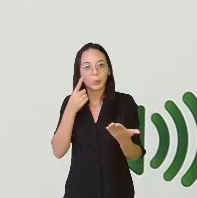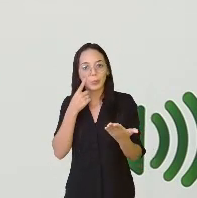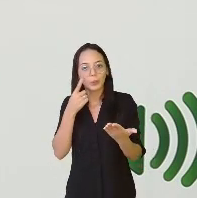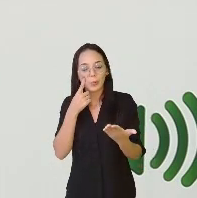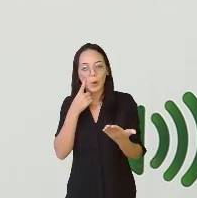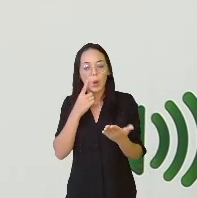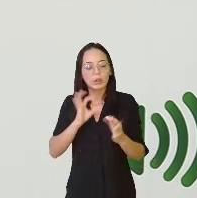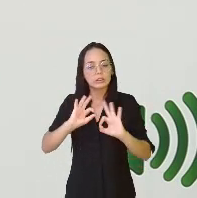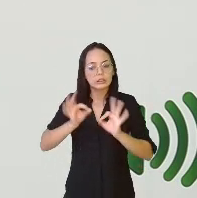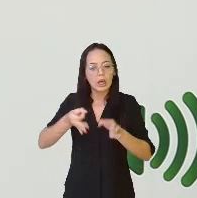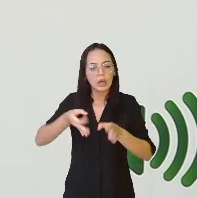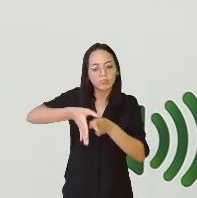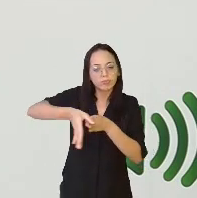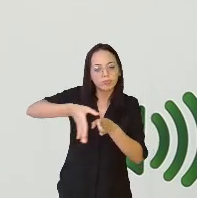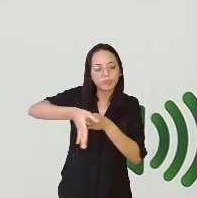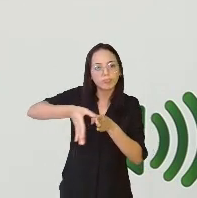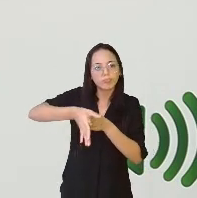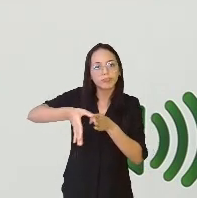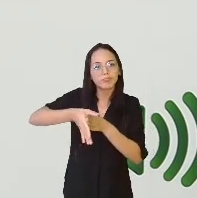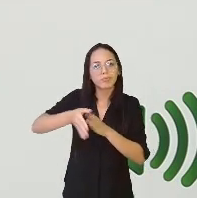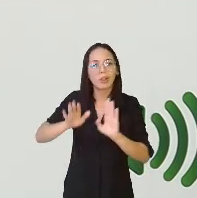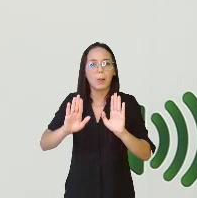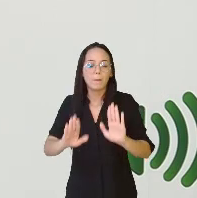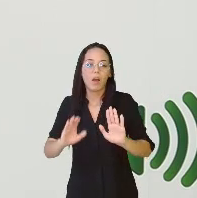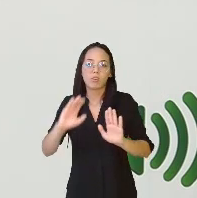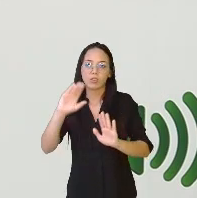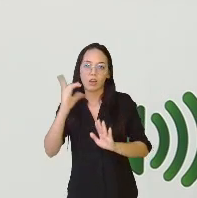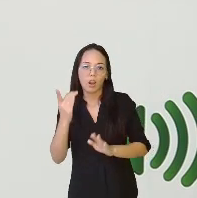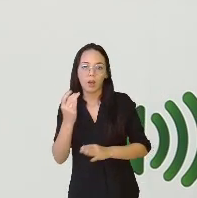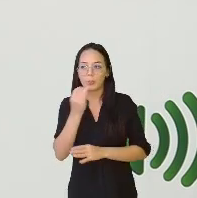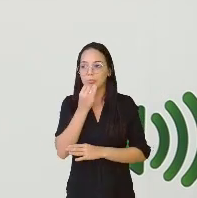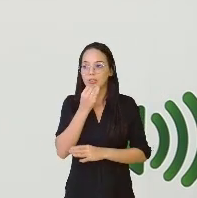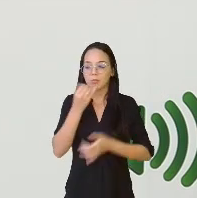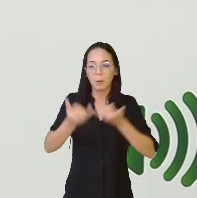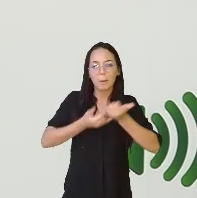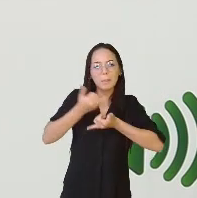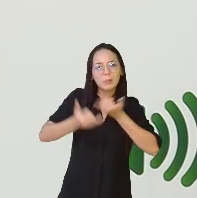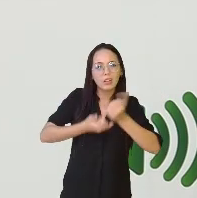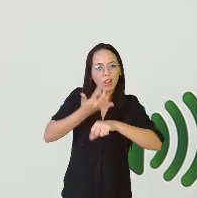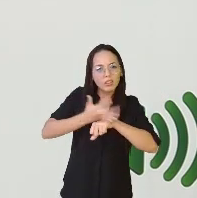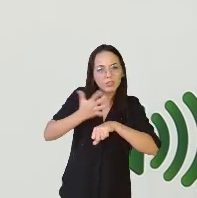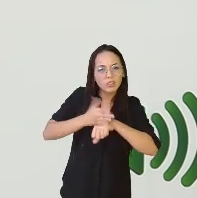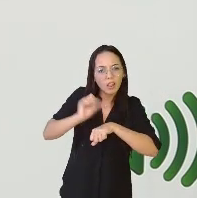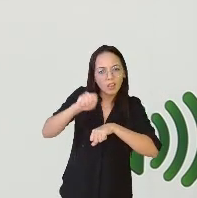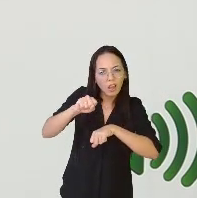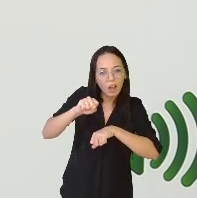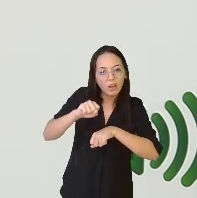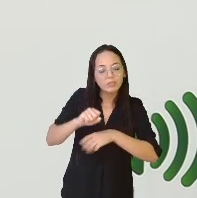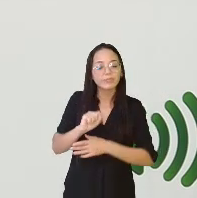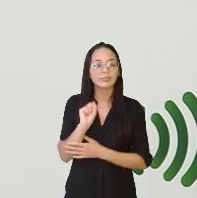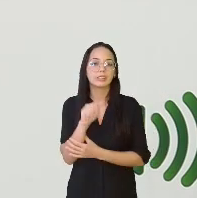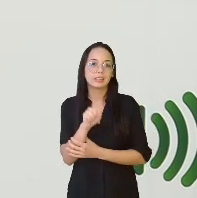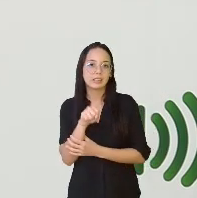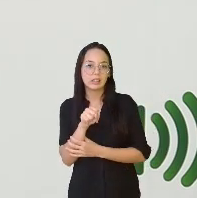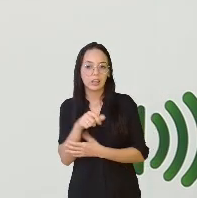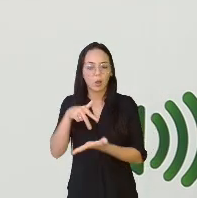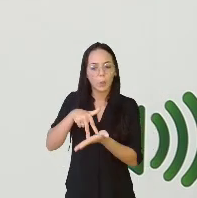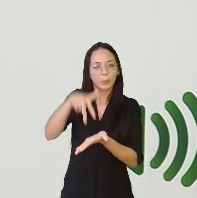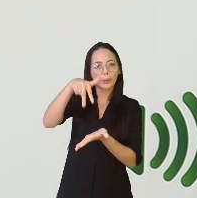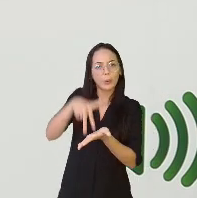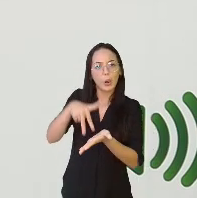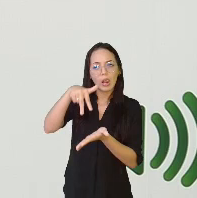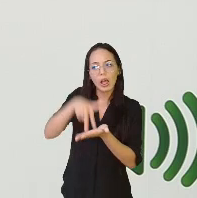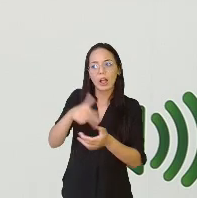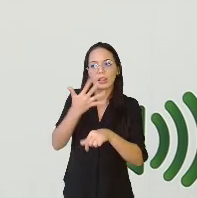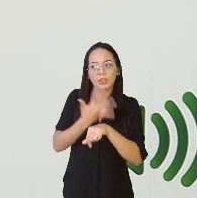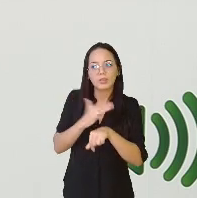bem orientadas. Mas é claro, brincar é atividade, logicamente. Pular